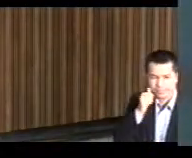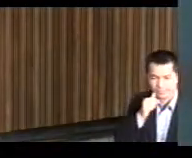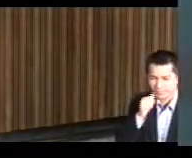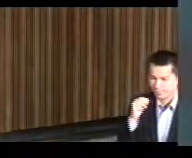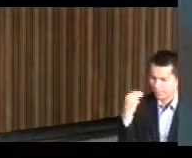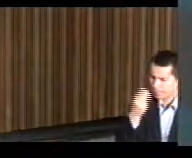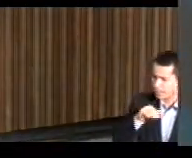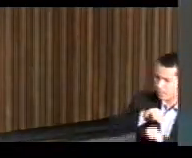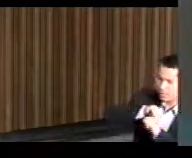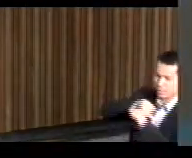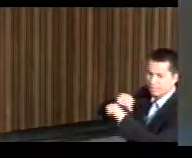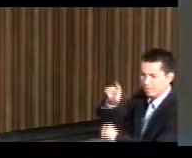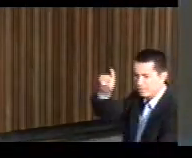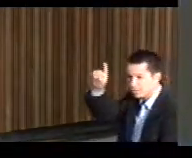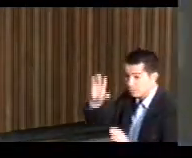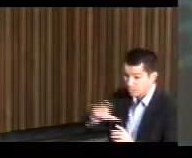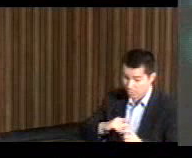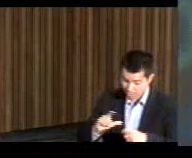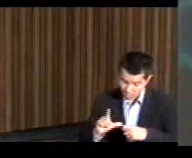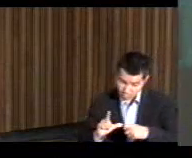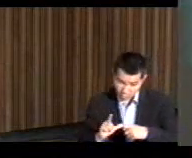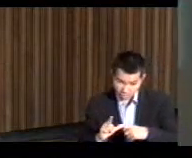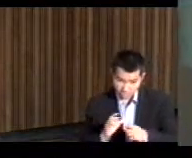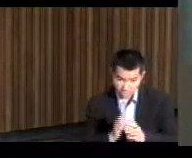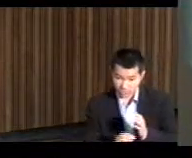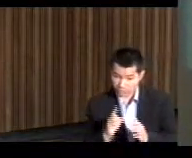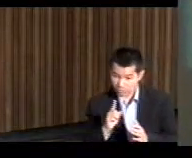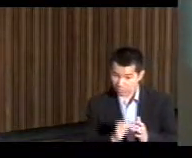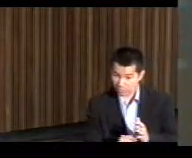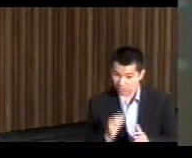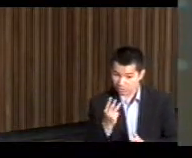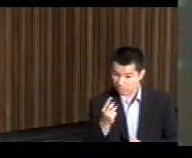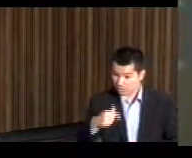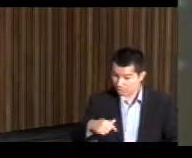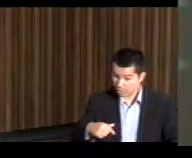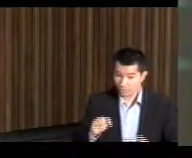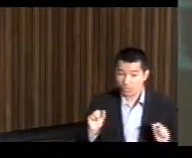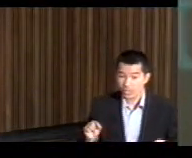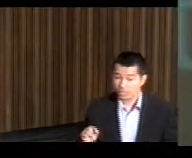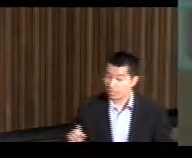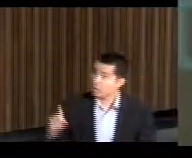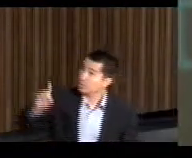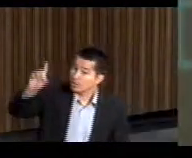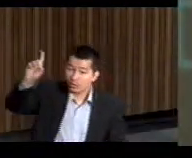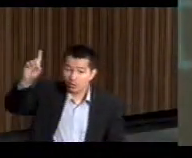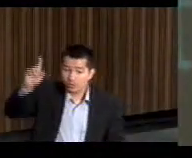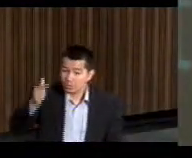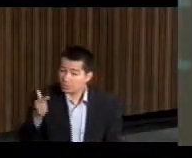anjo do Senhor vai dizer em Lucas 1,37, porque para Deus